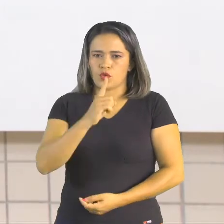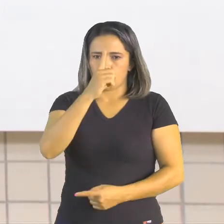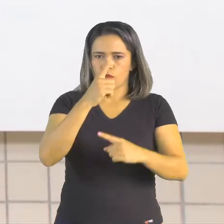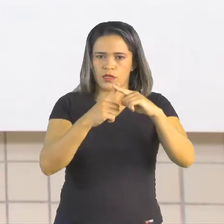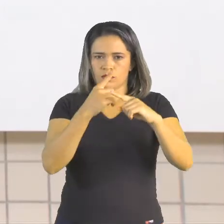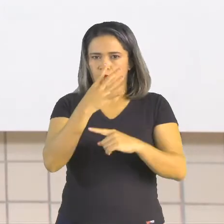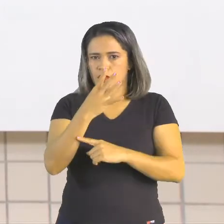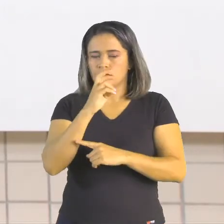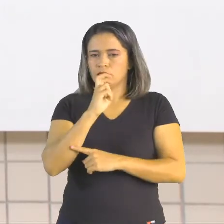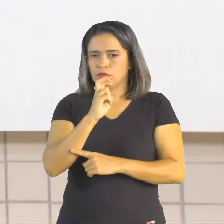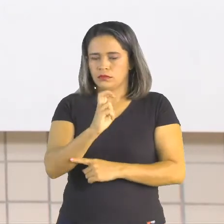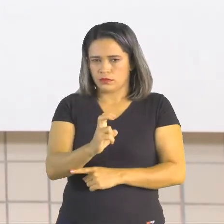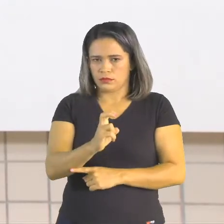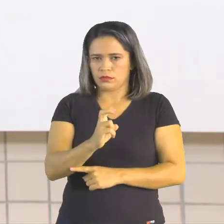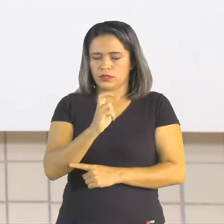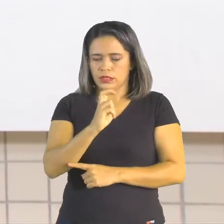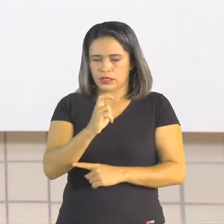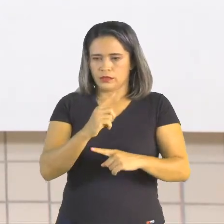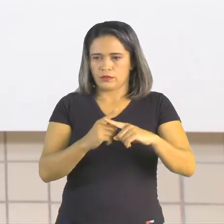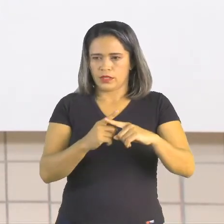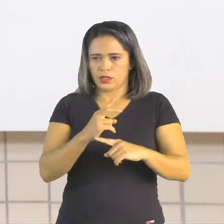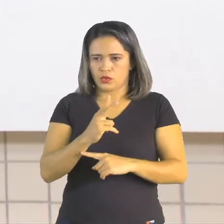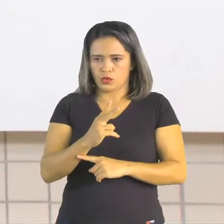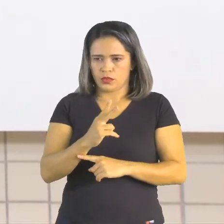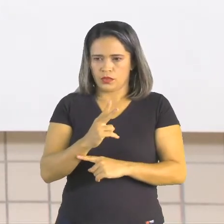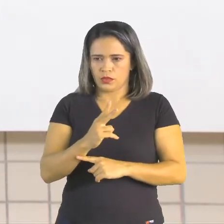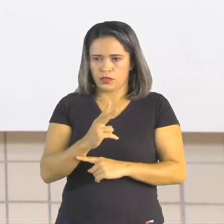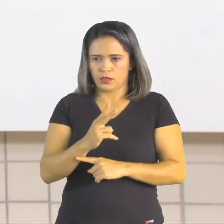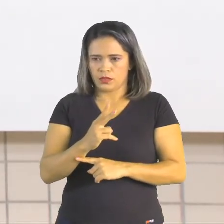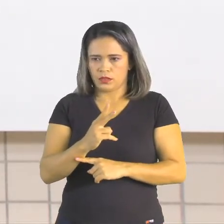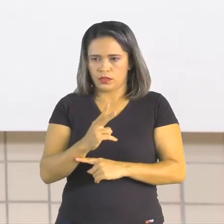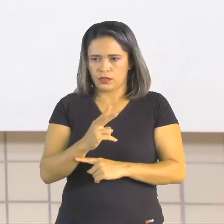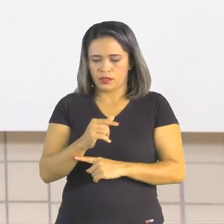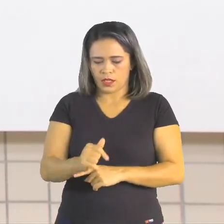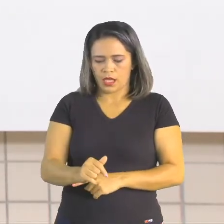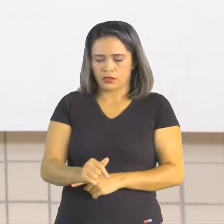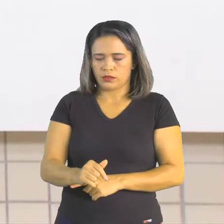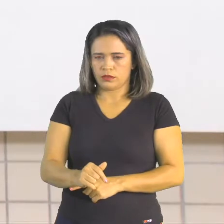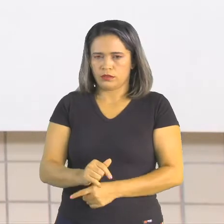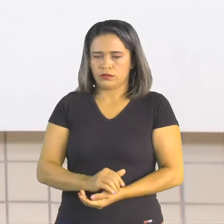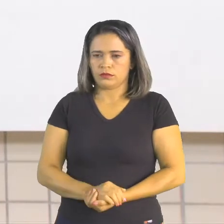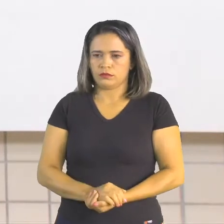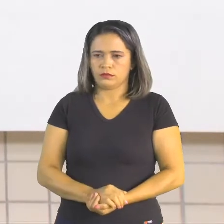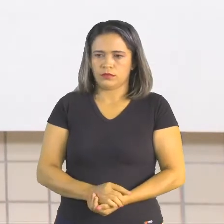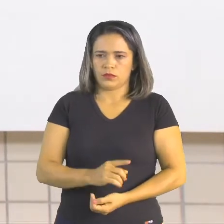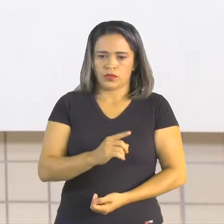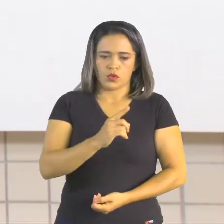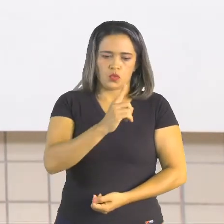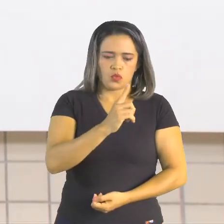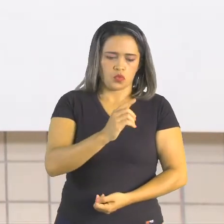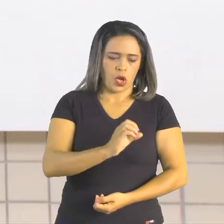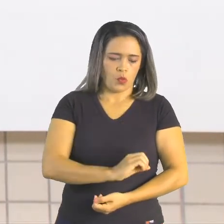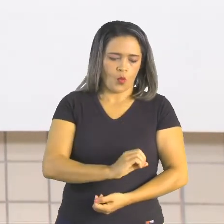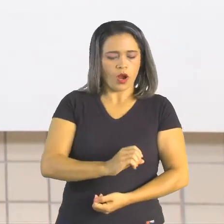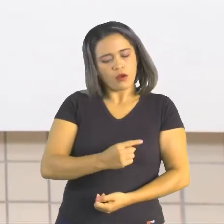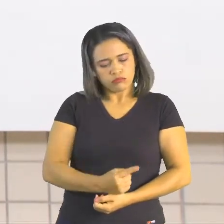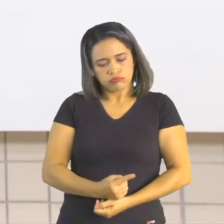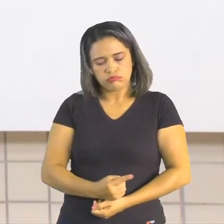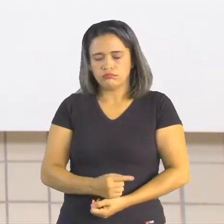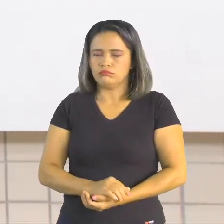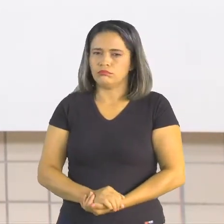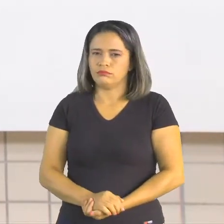4, 5. 5 mais 2, 7. 1 mais nada,